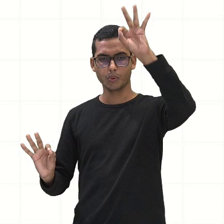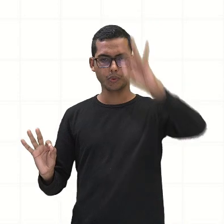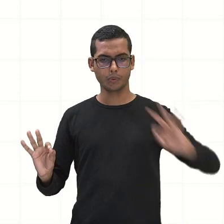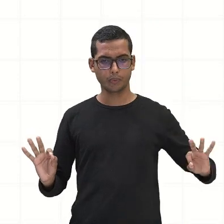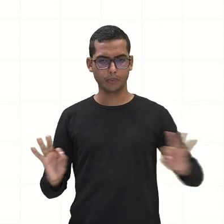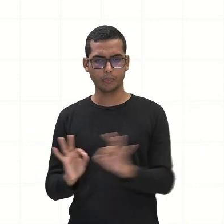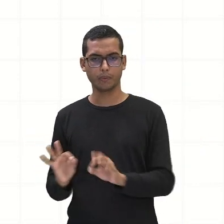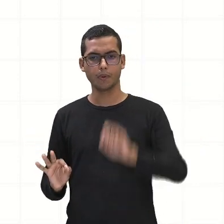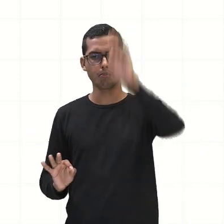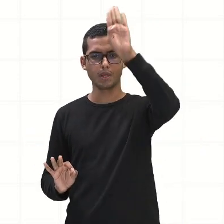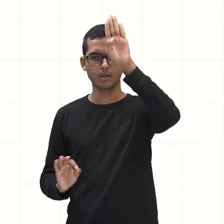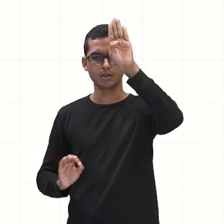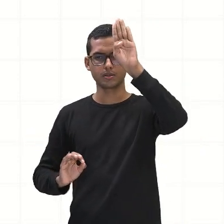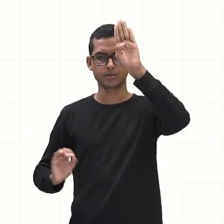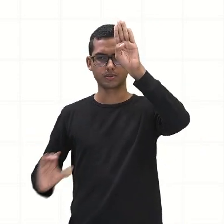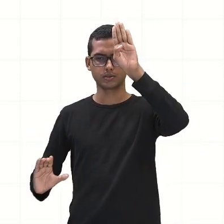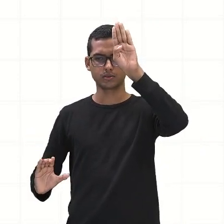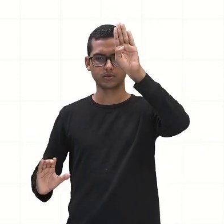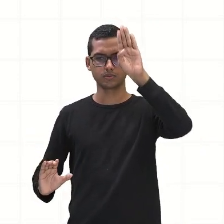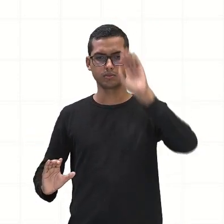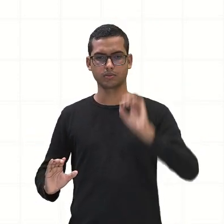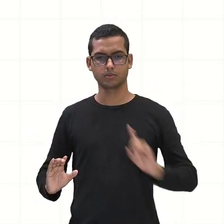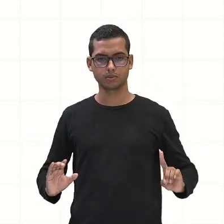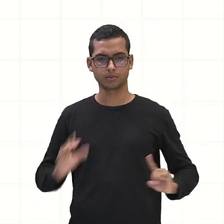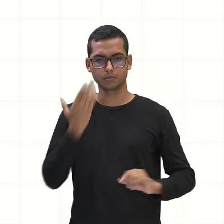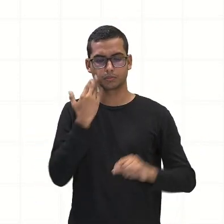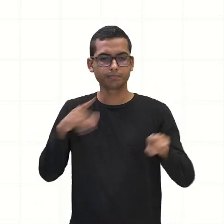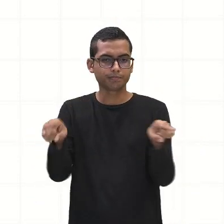triângulo EFD, então,